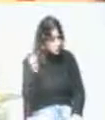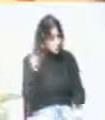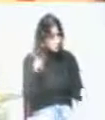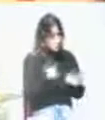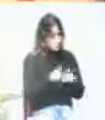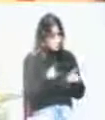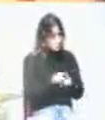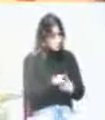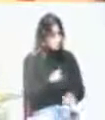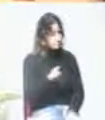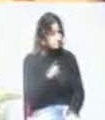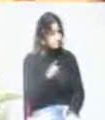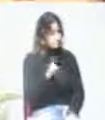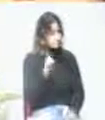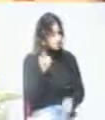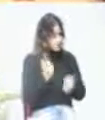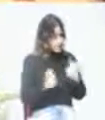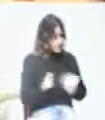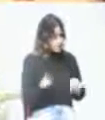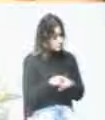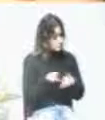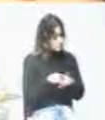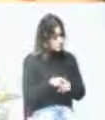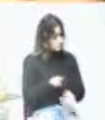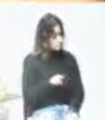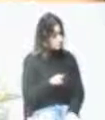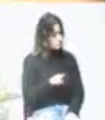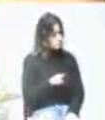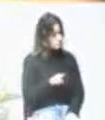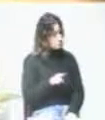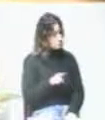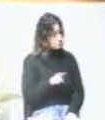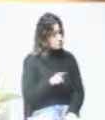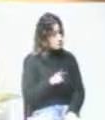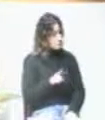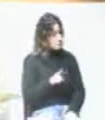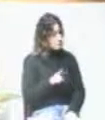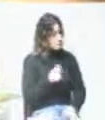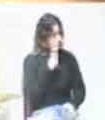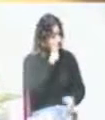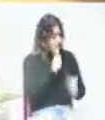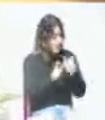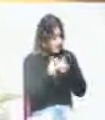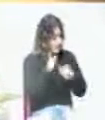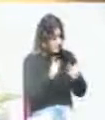nestes gestos, com as palavras.